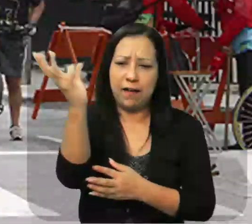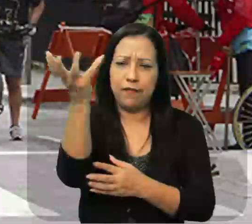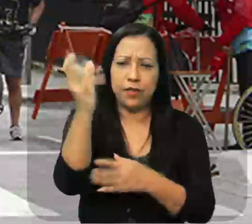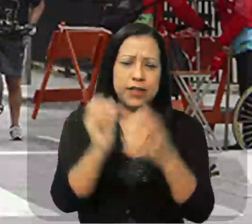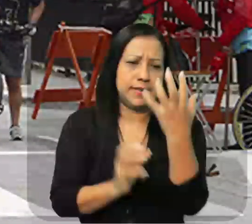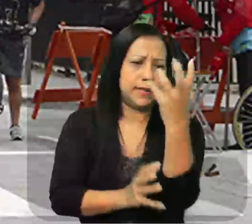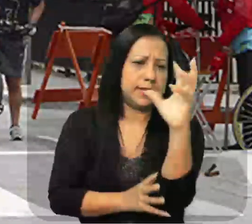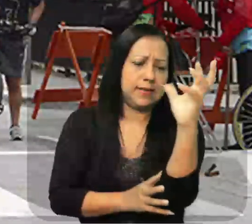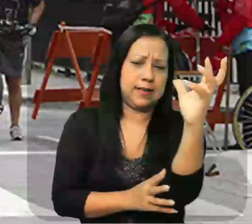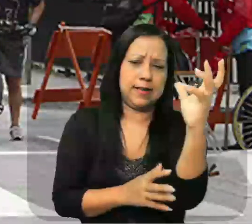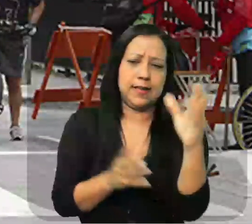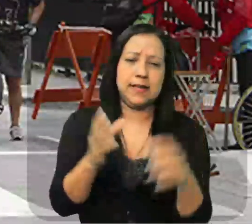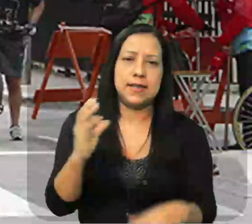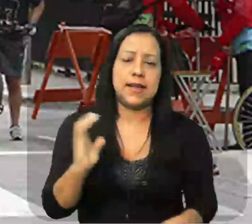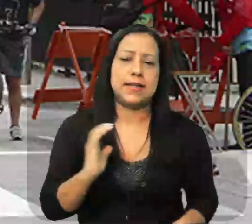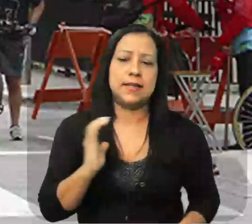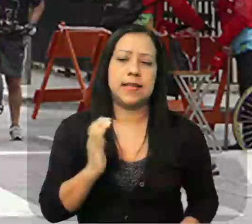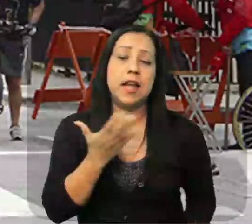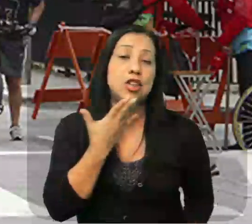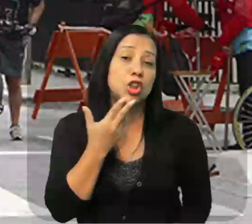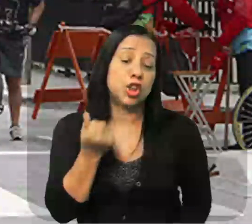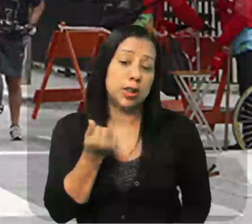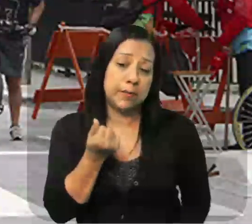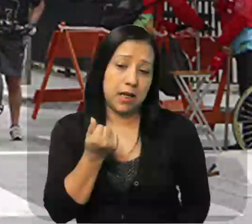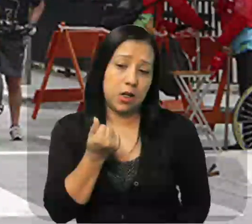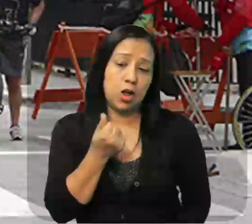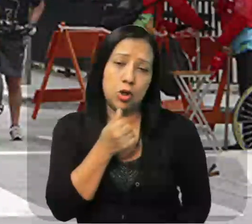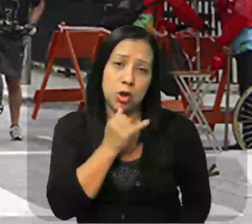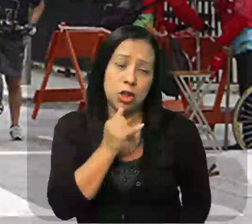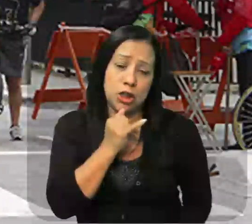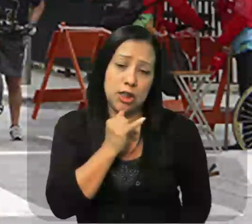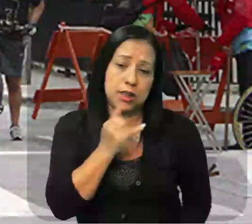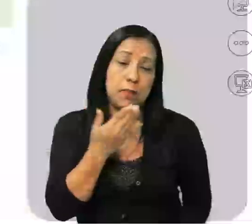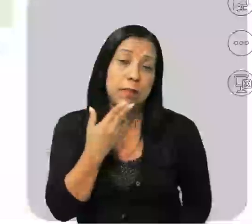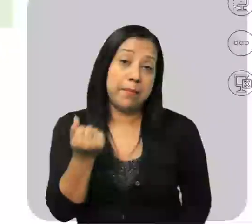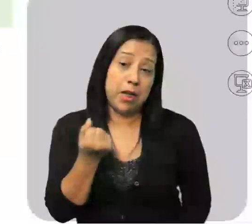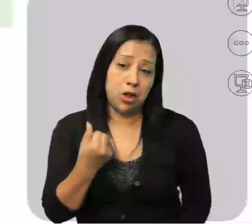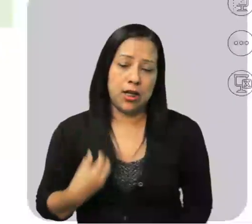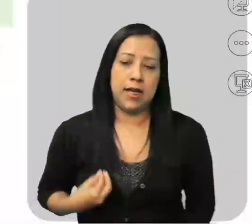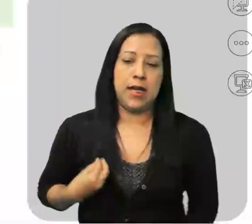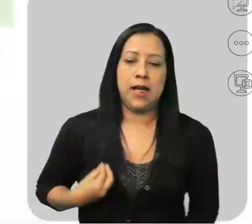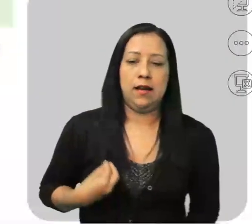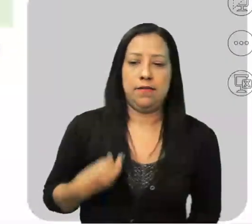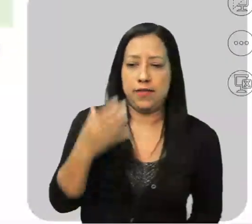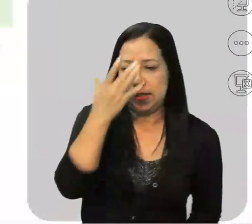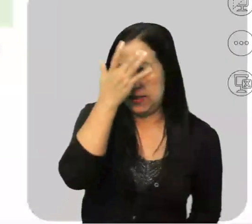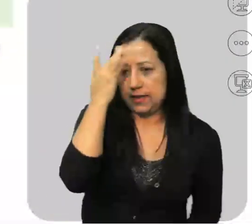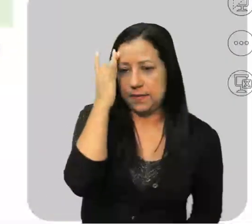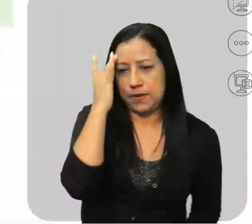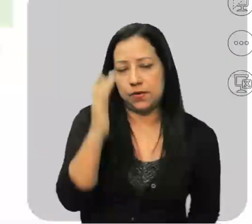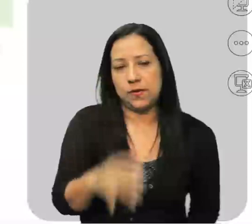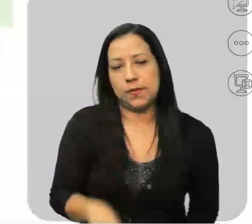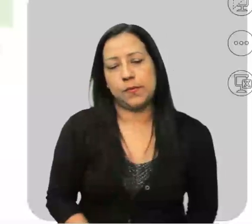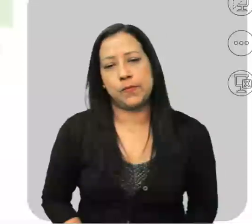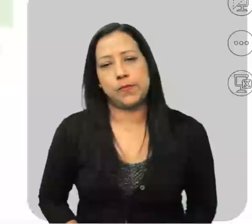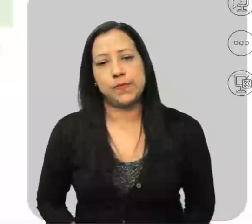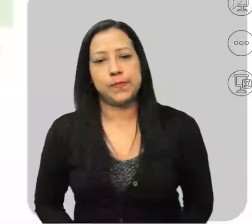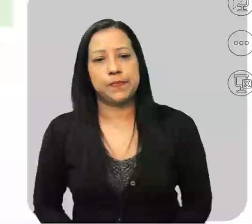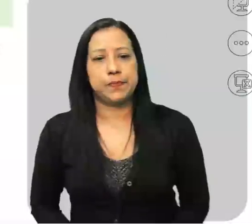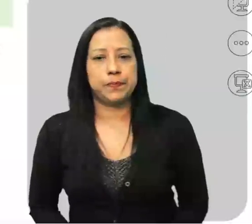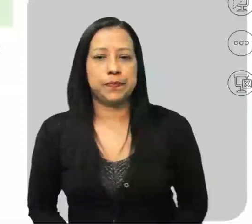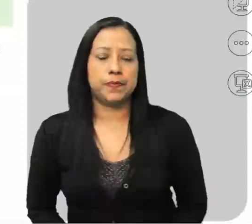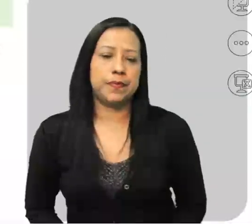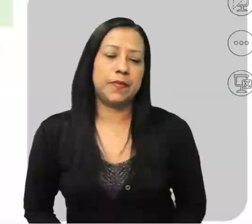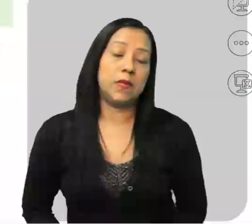cidade é um grande passo para melhorar esse meio ambiente das cidades, ok? Isso é um exemplo,